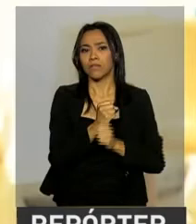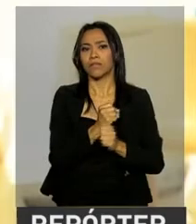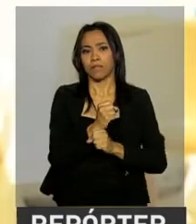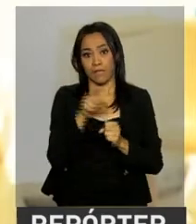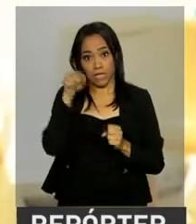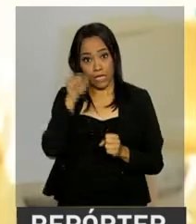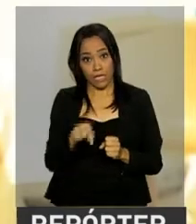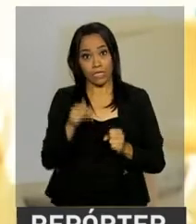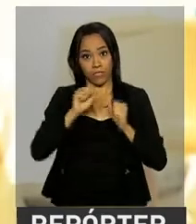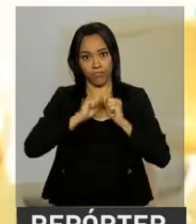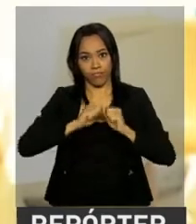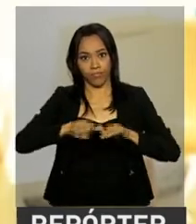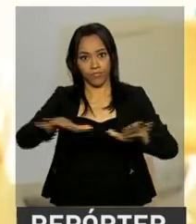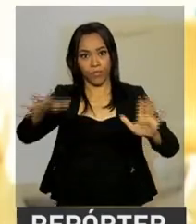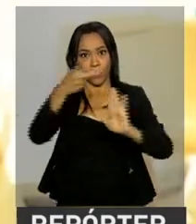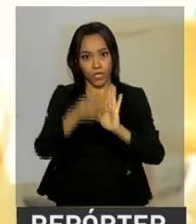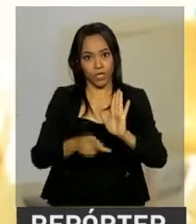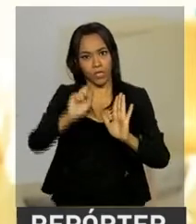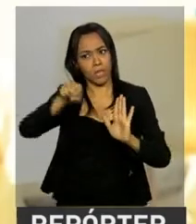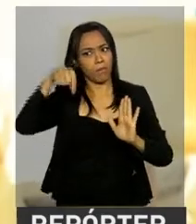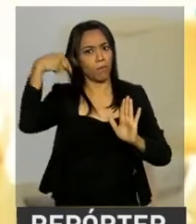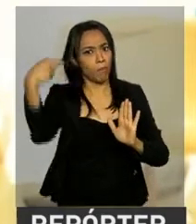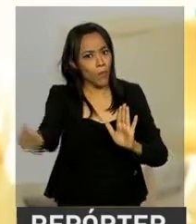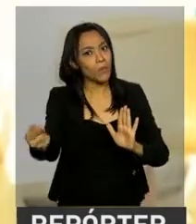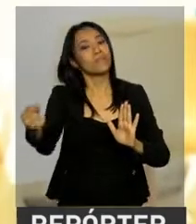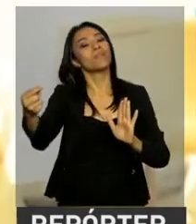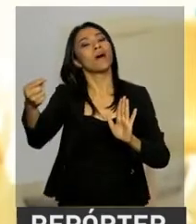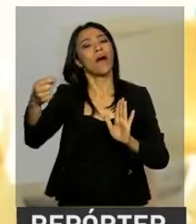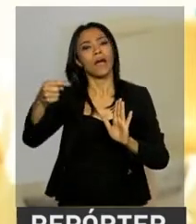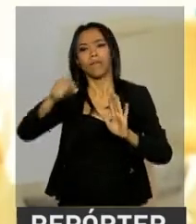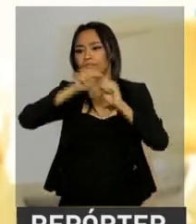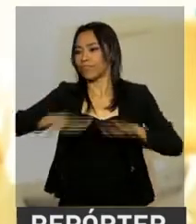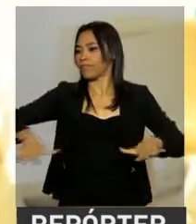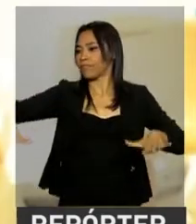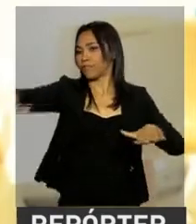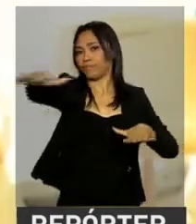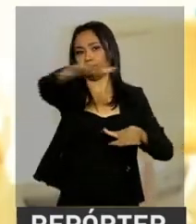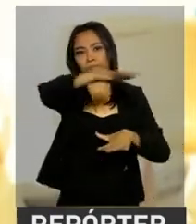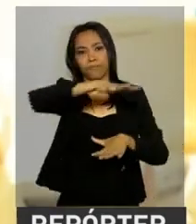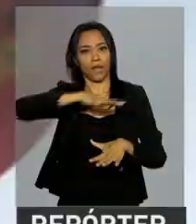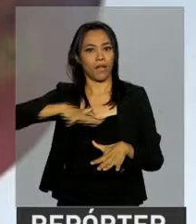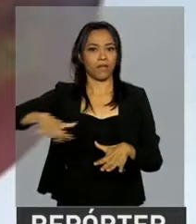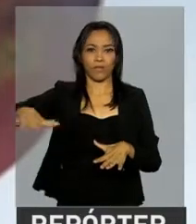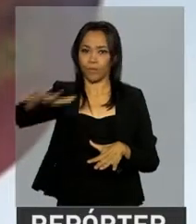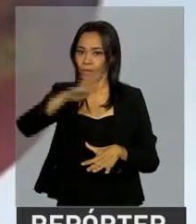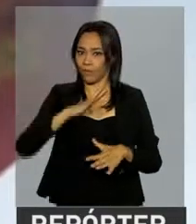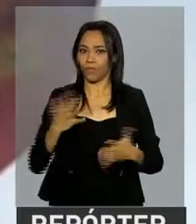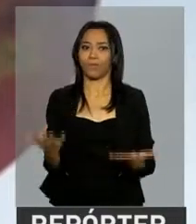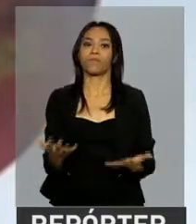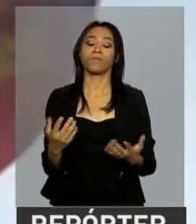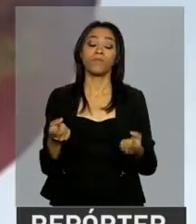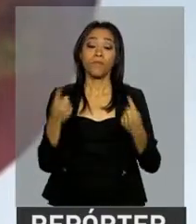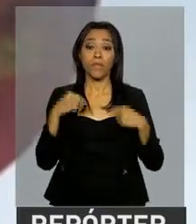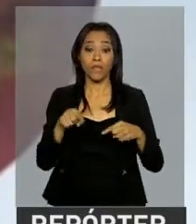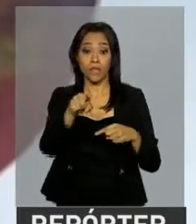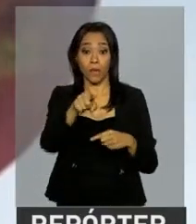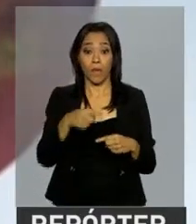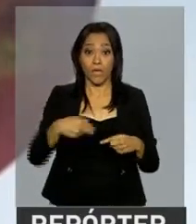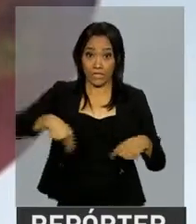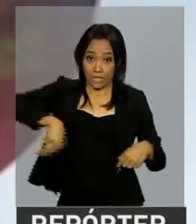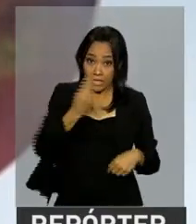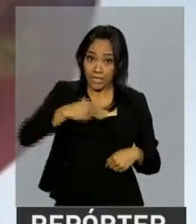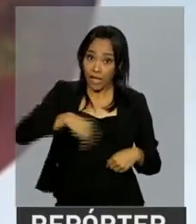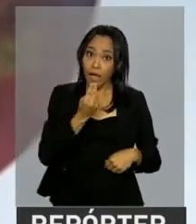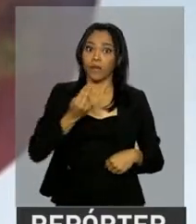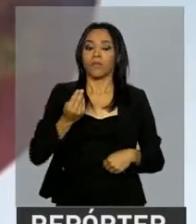desse projeto para depois de dois anos então a gente parte para todo o sistema de saúde suplementar embora taxa de cesárea seja